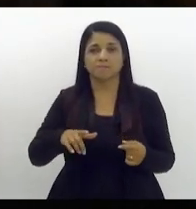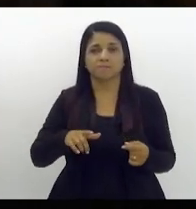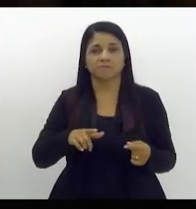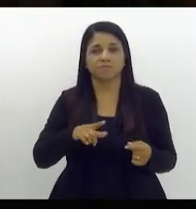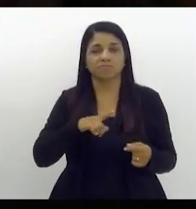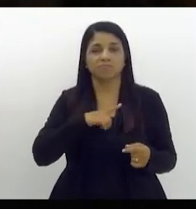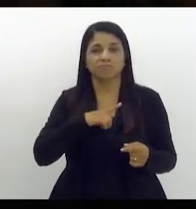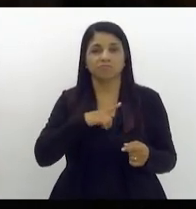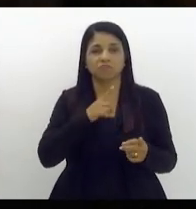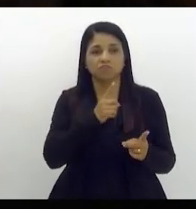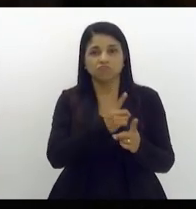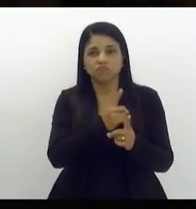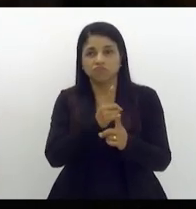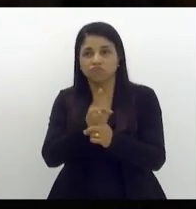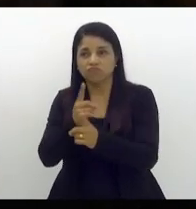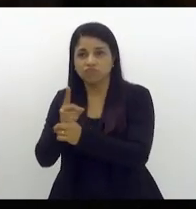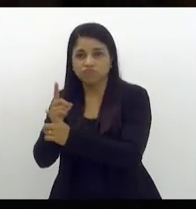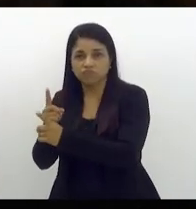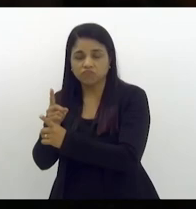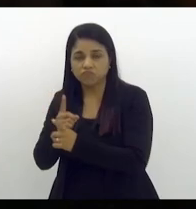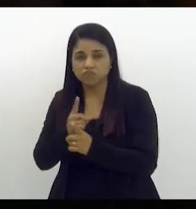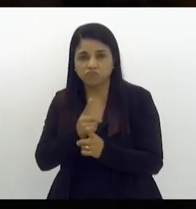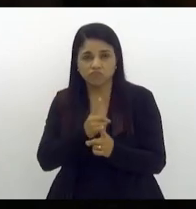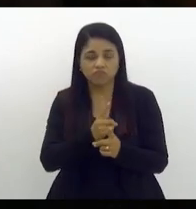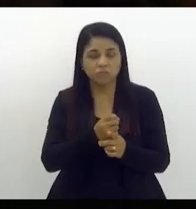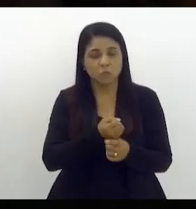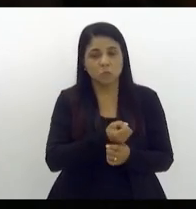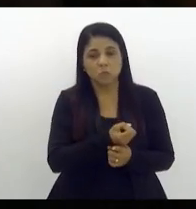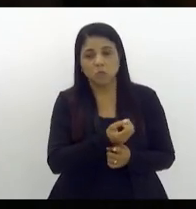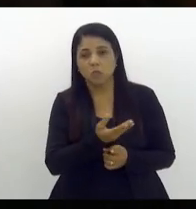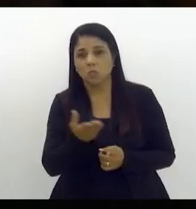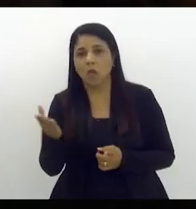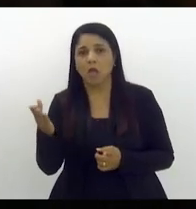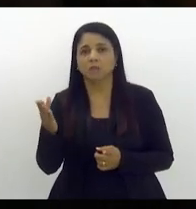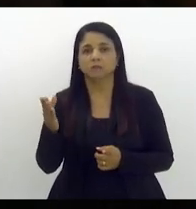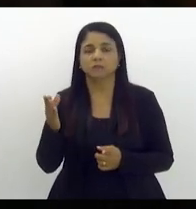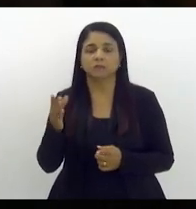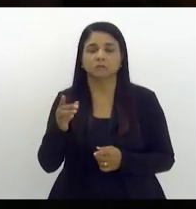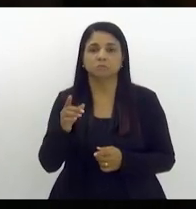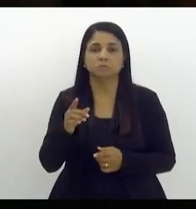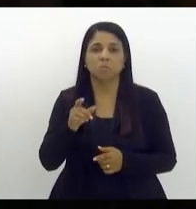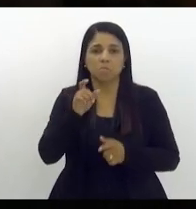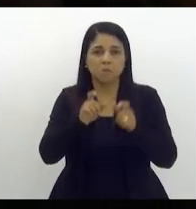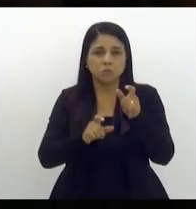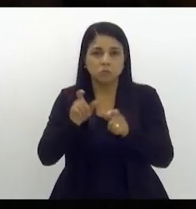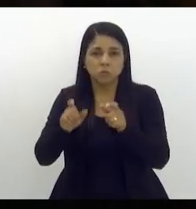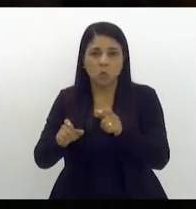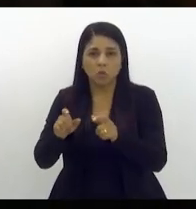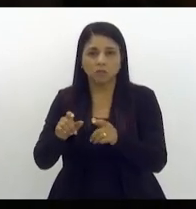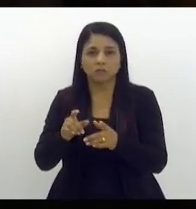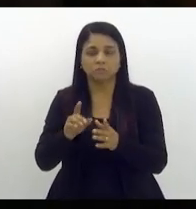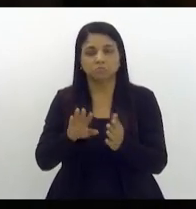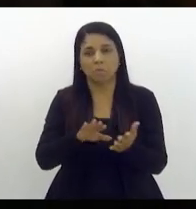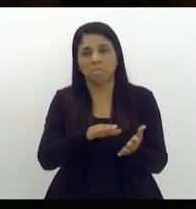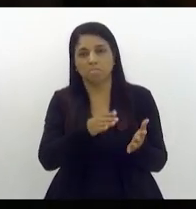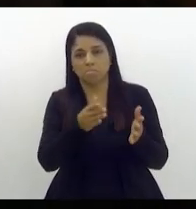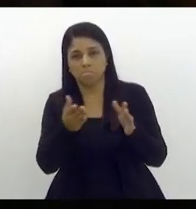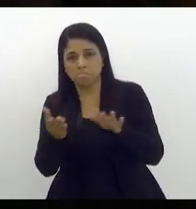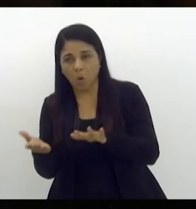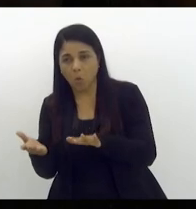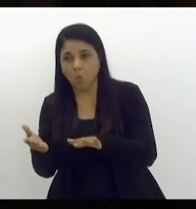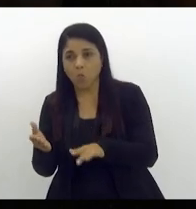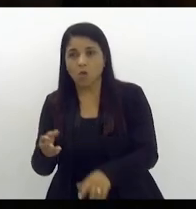estão se contando as centenas e centenas de desaparecidos. Isto em